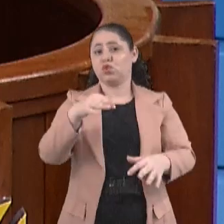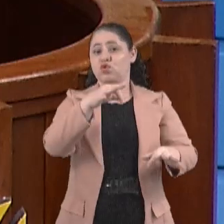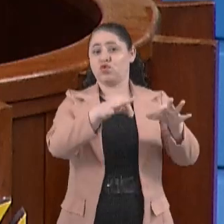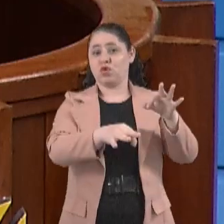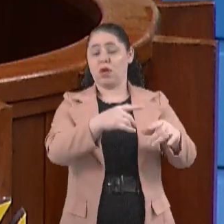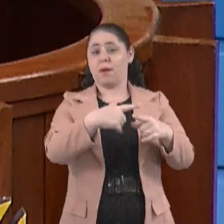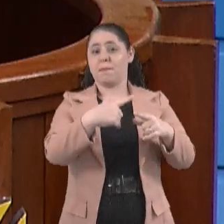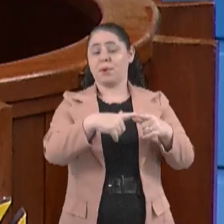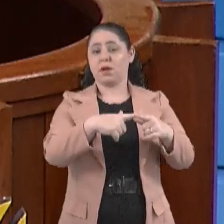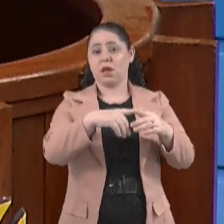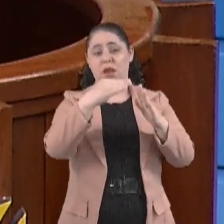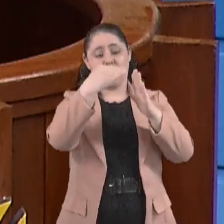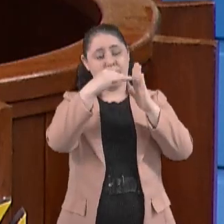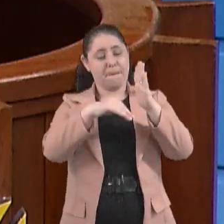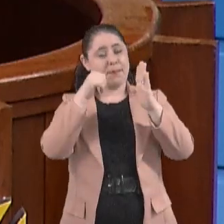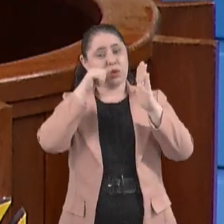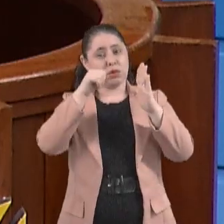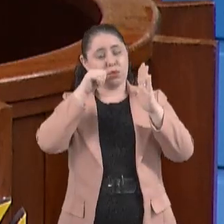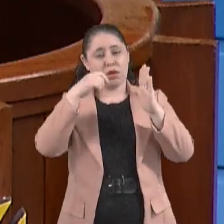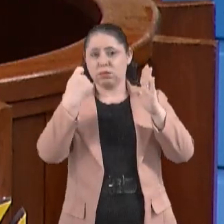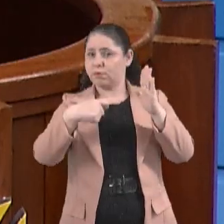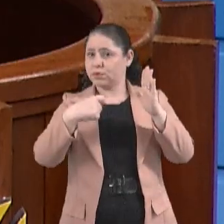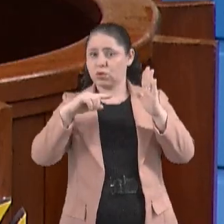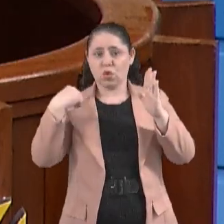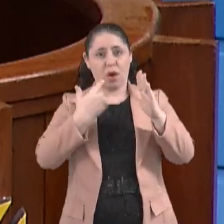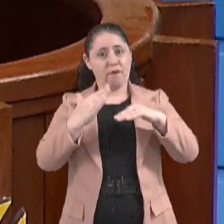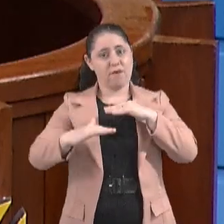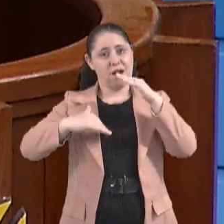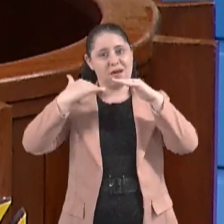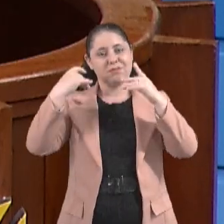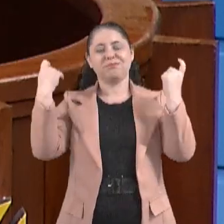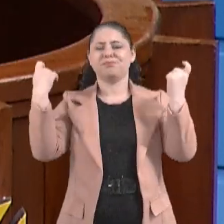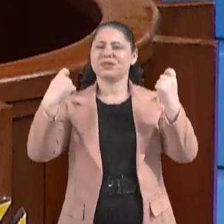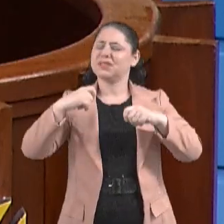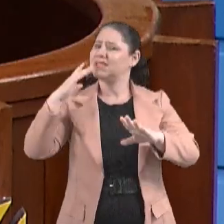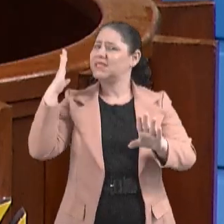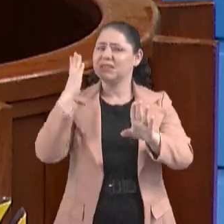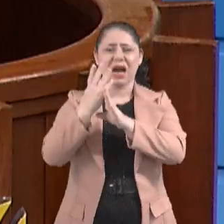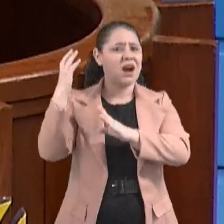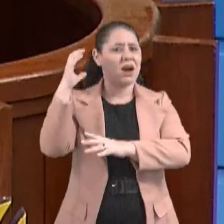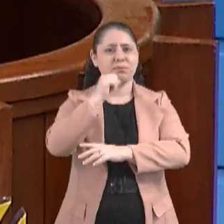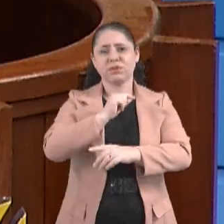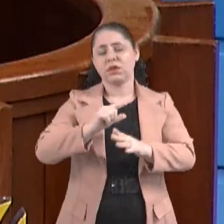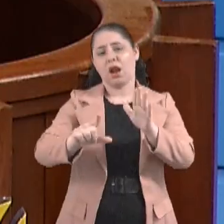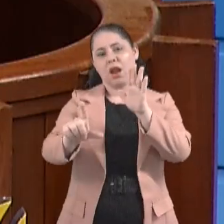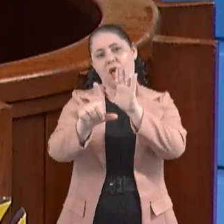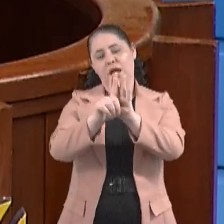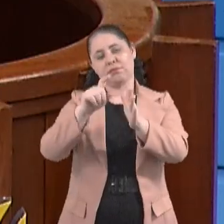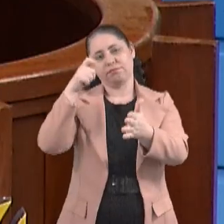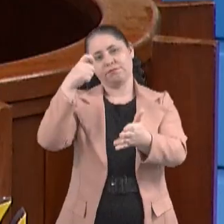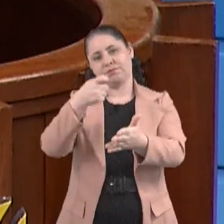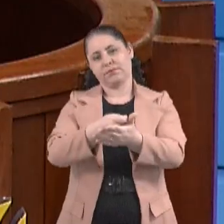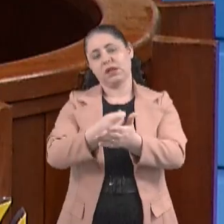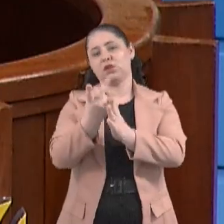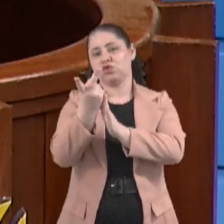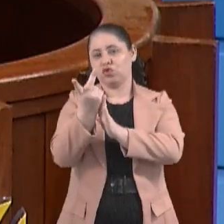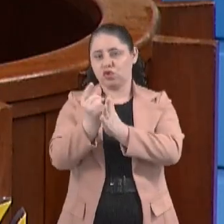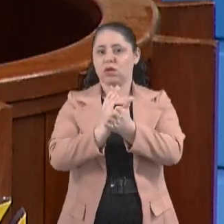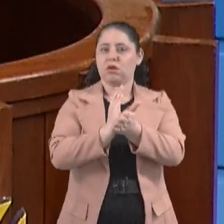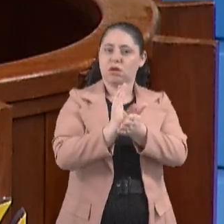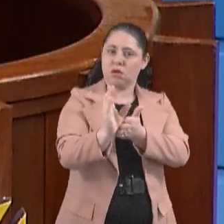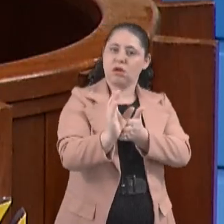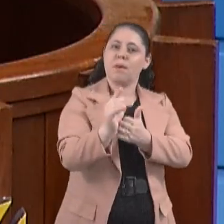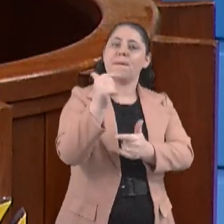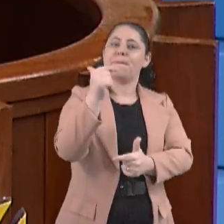política, porque na pauta das mulheres nós precisamos avançar imediatamente em leis que garantam recurso e que